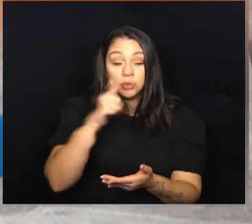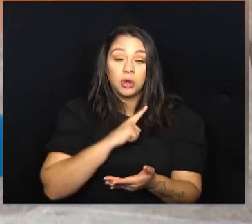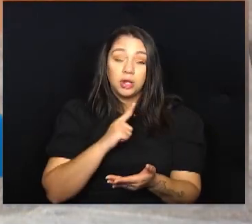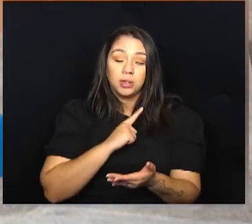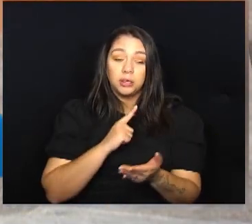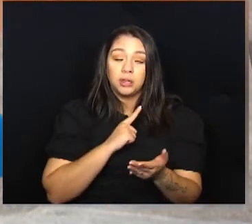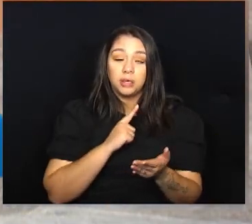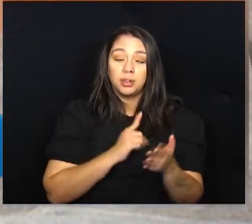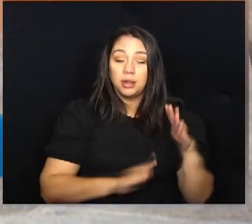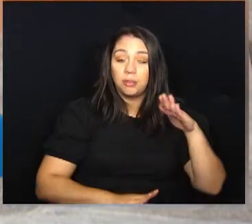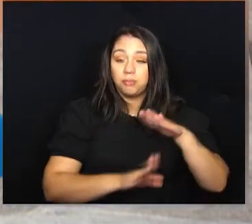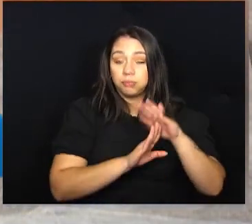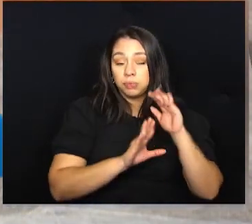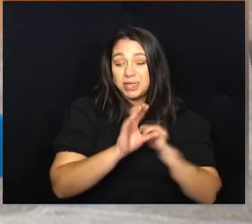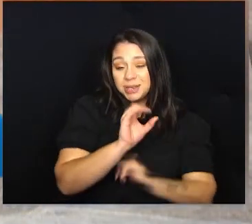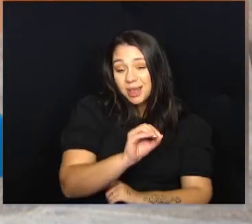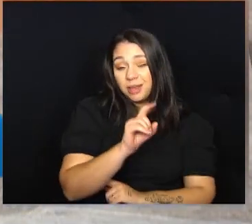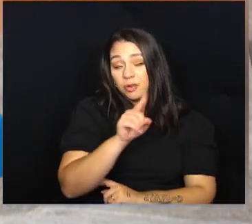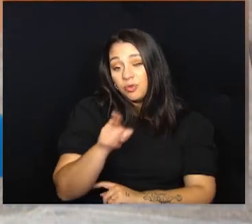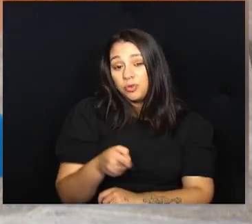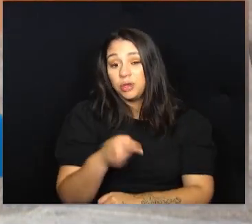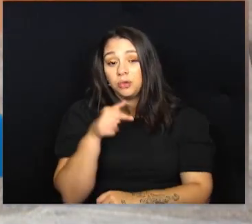de aproximadamente